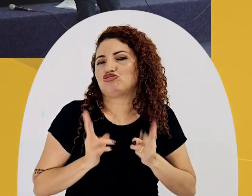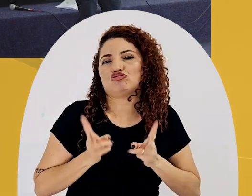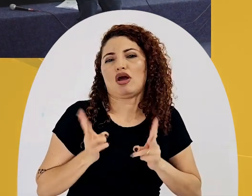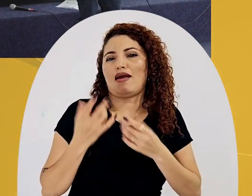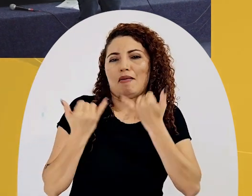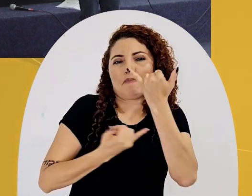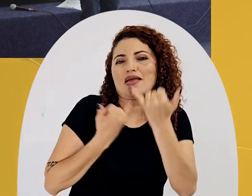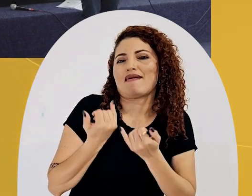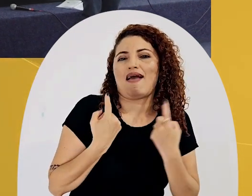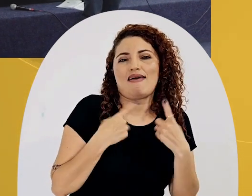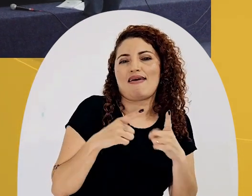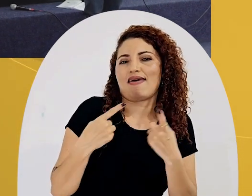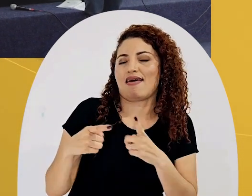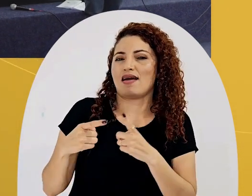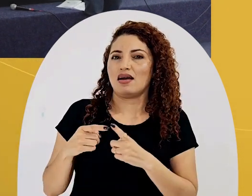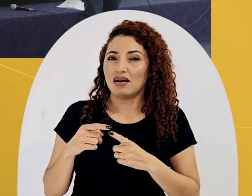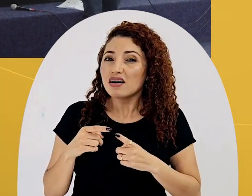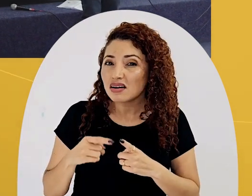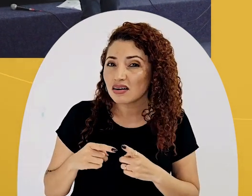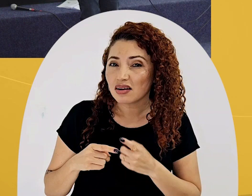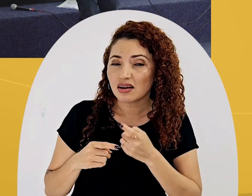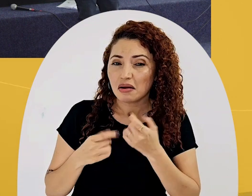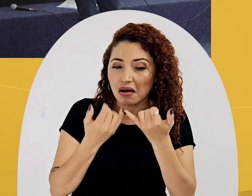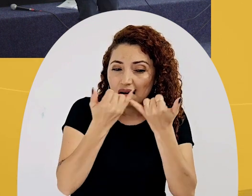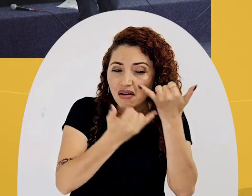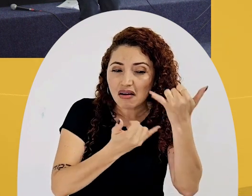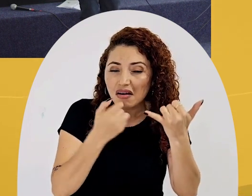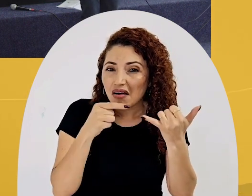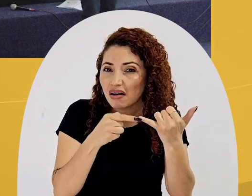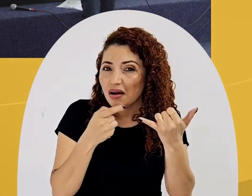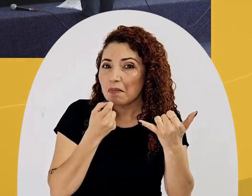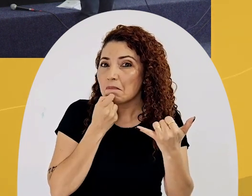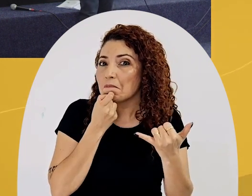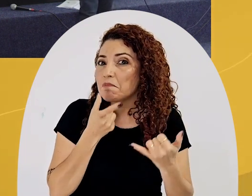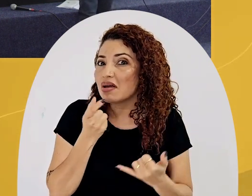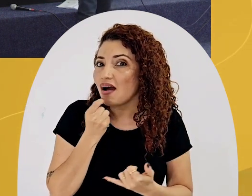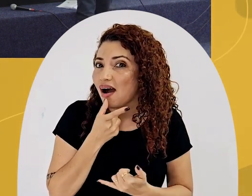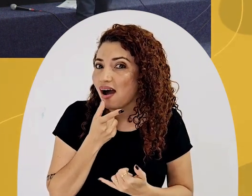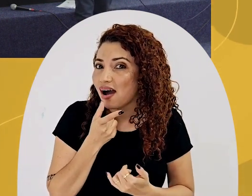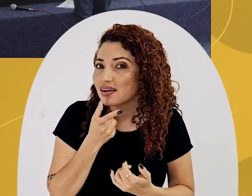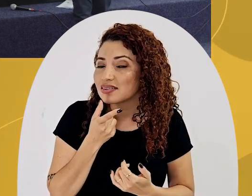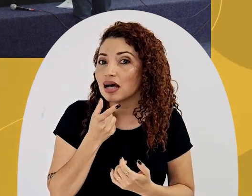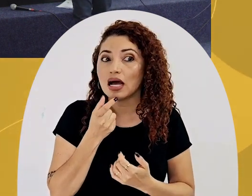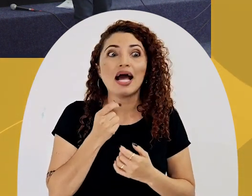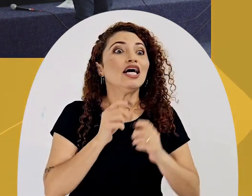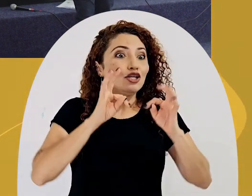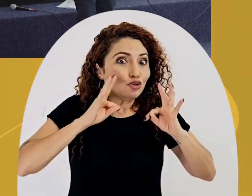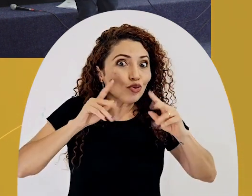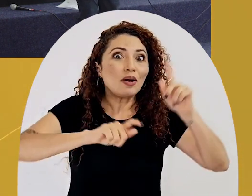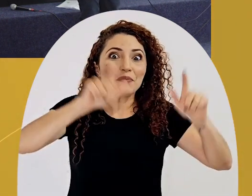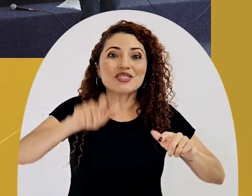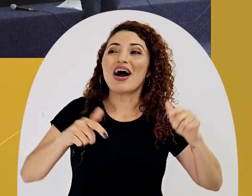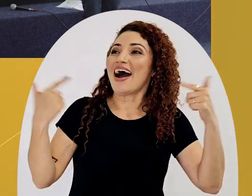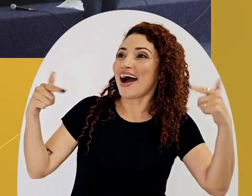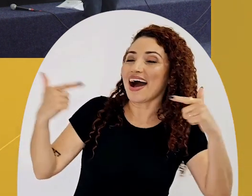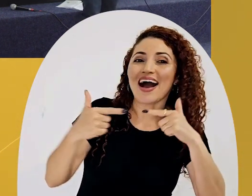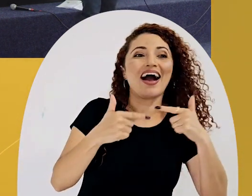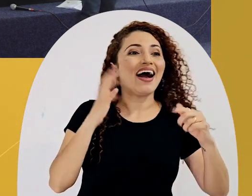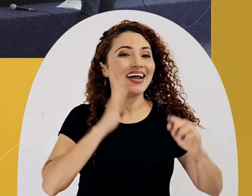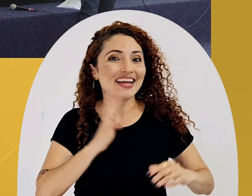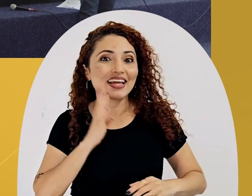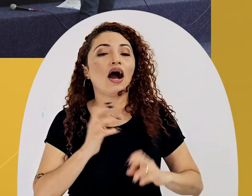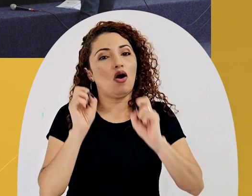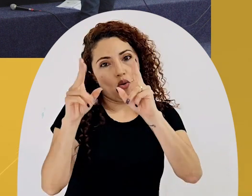isso. Mas, assim, a piada é que ela é piada se todo mundo achou graça, né? Porque